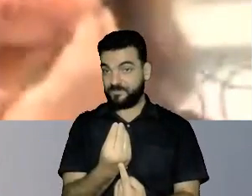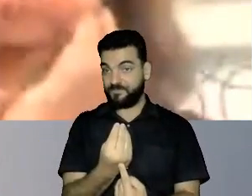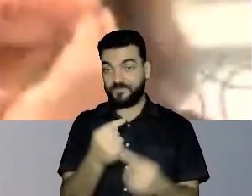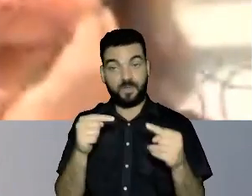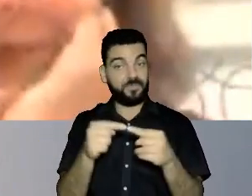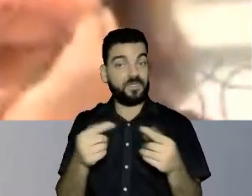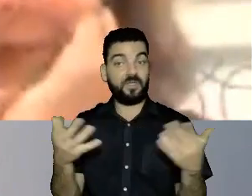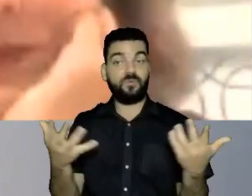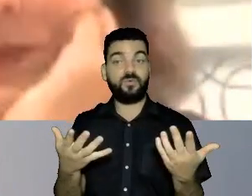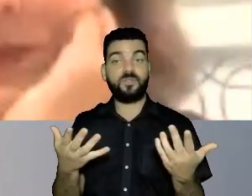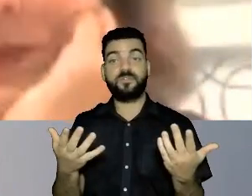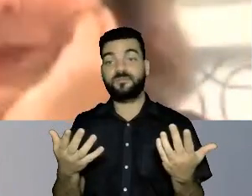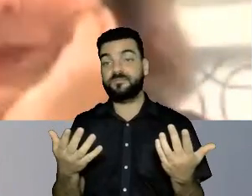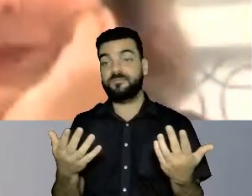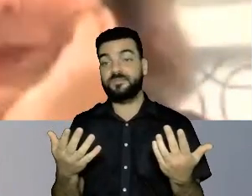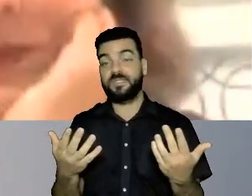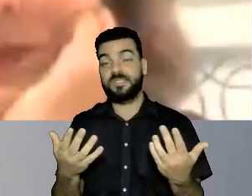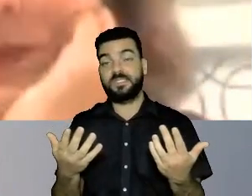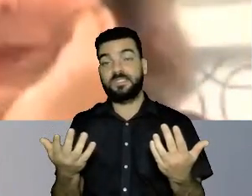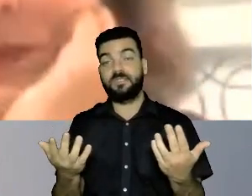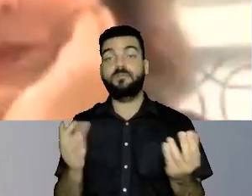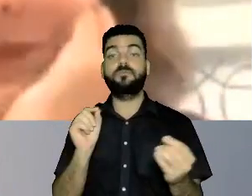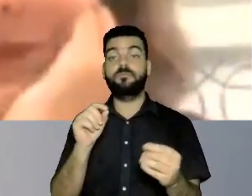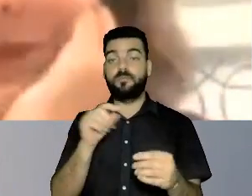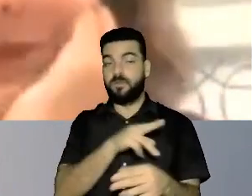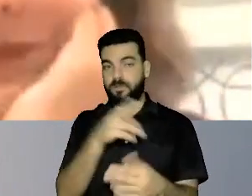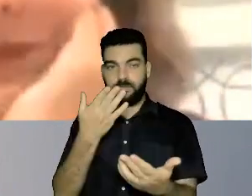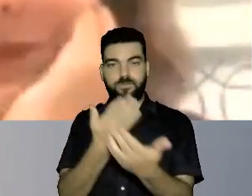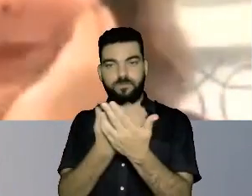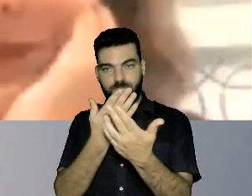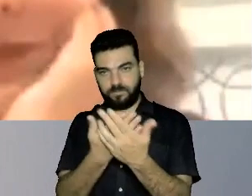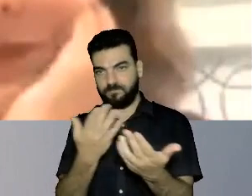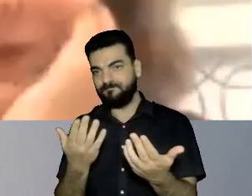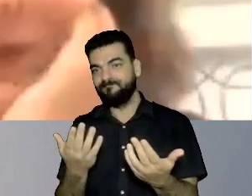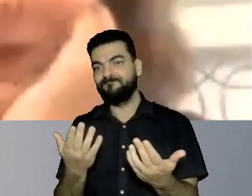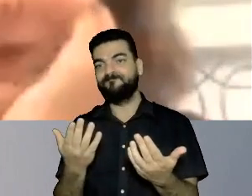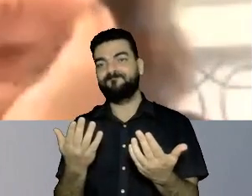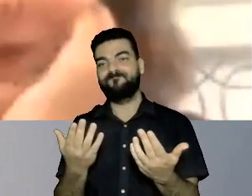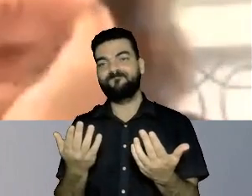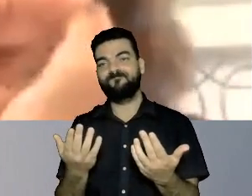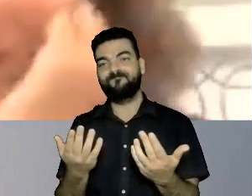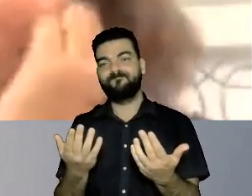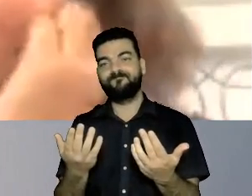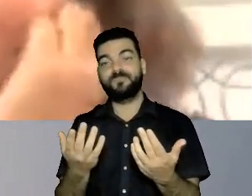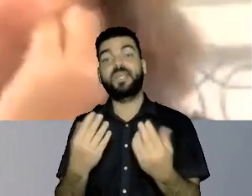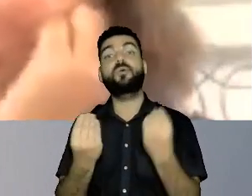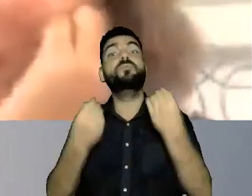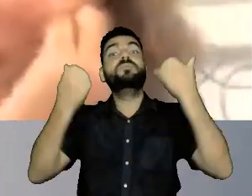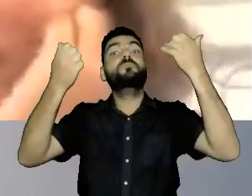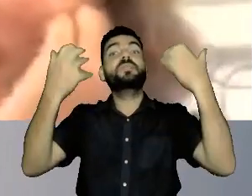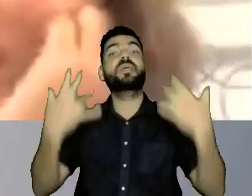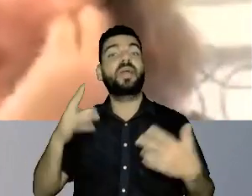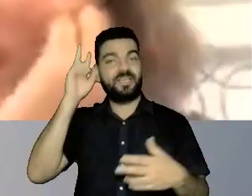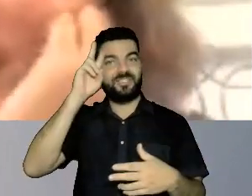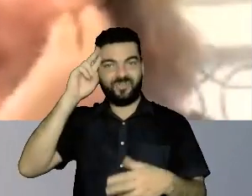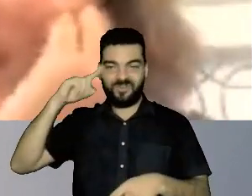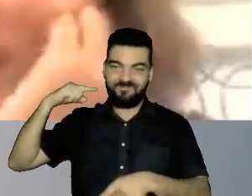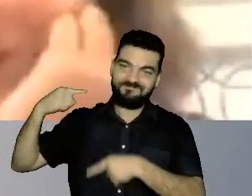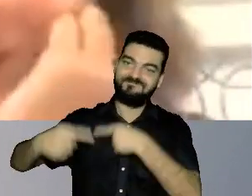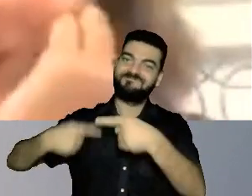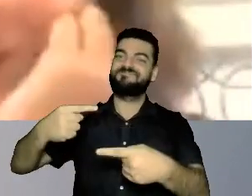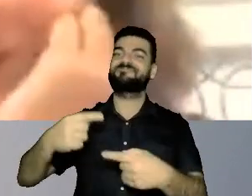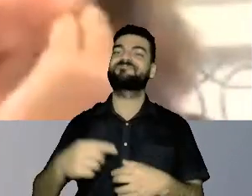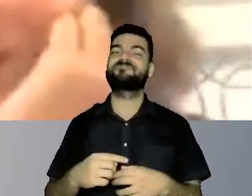a presença da mulher na história da arte e que colabora para a nossa falha de memória é também uma